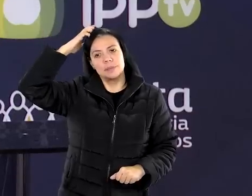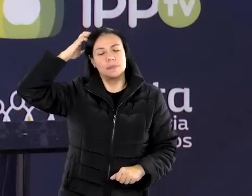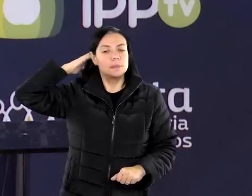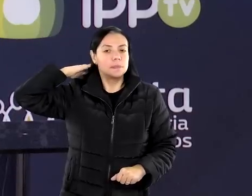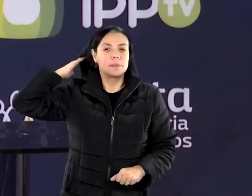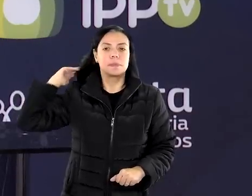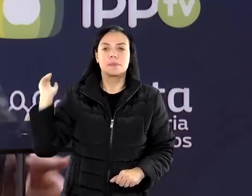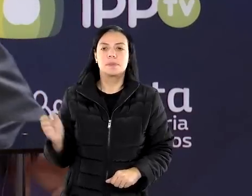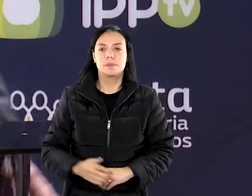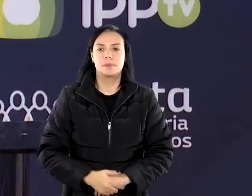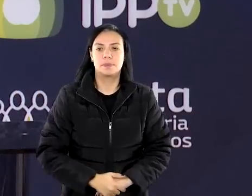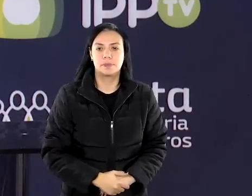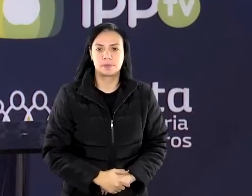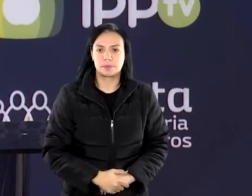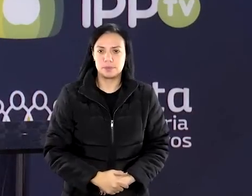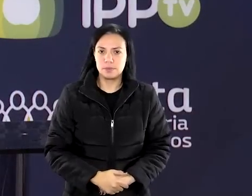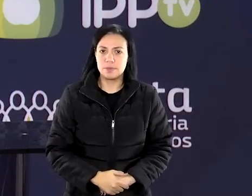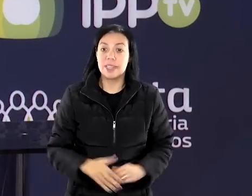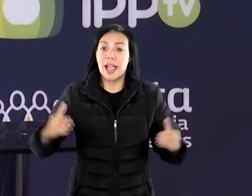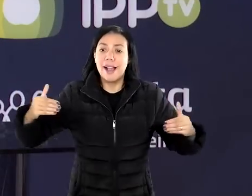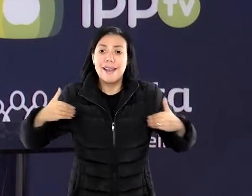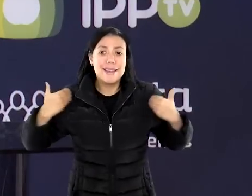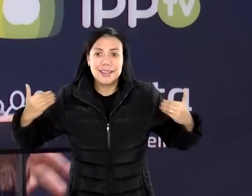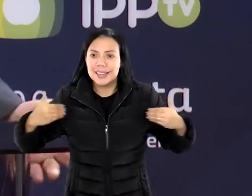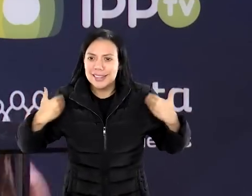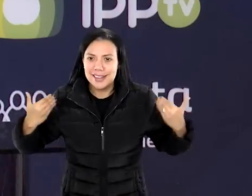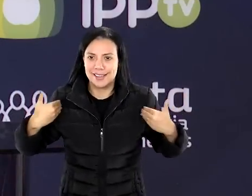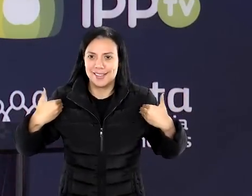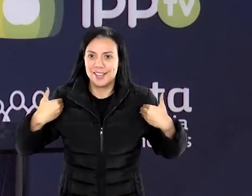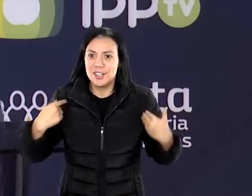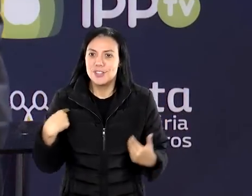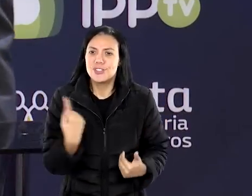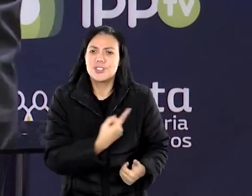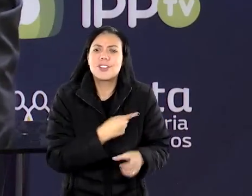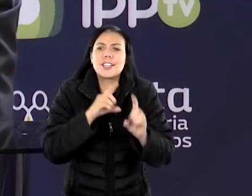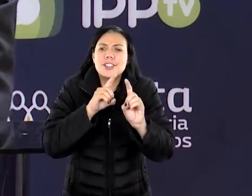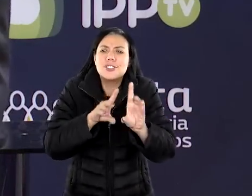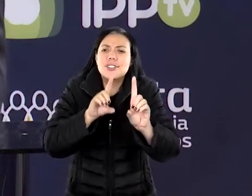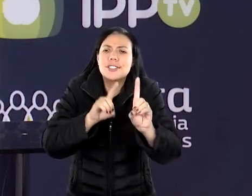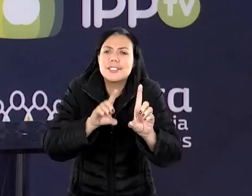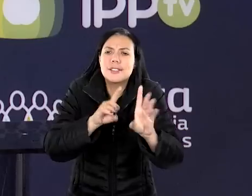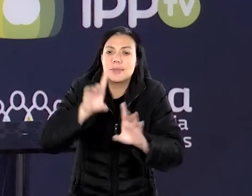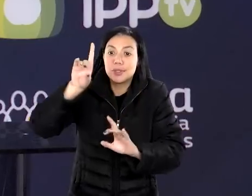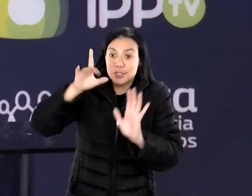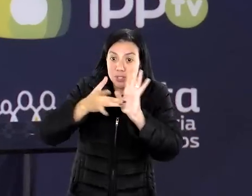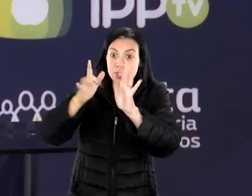A bem-aventurança de ser um discípulo de Jesus começa quando conhecemos a Jesus.